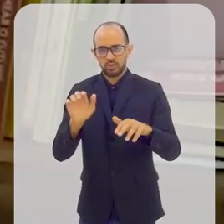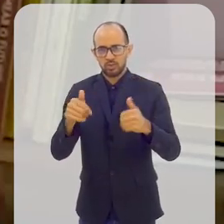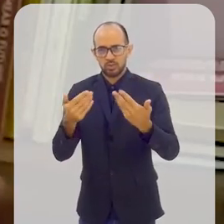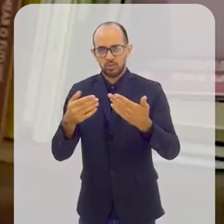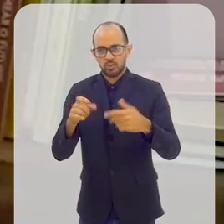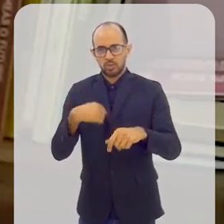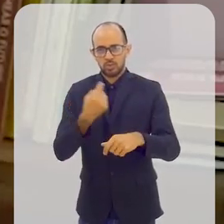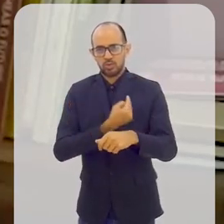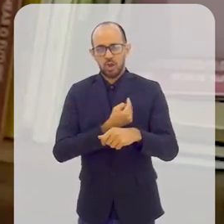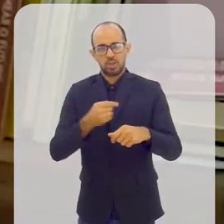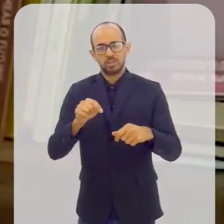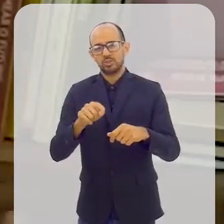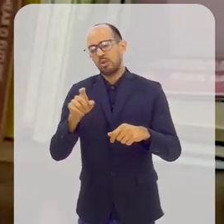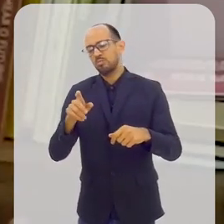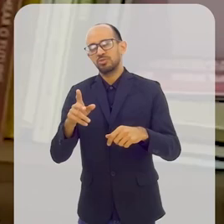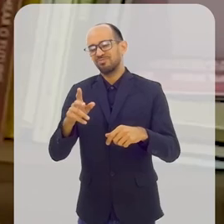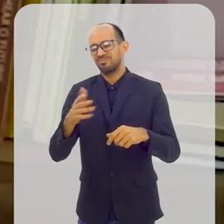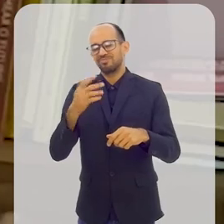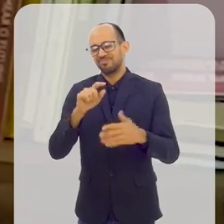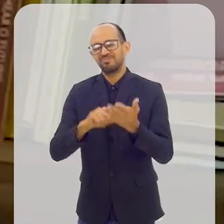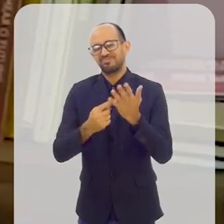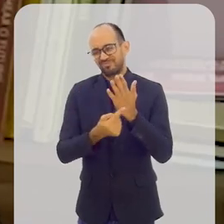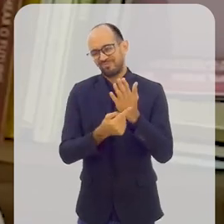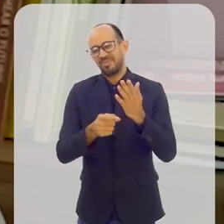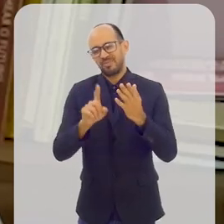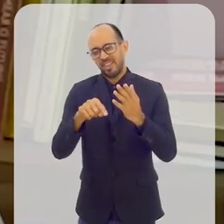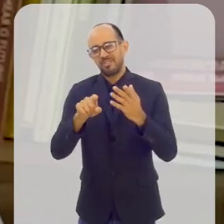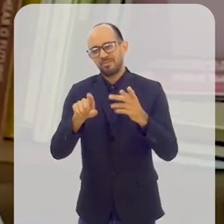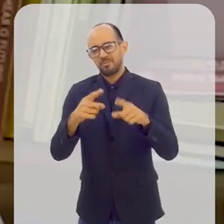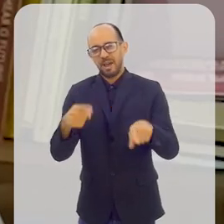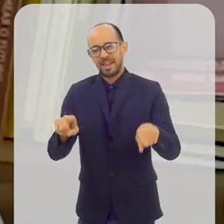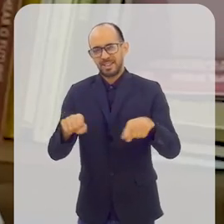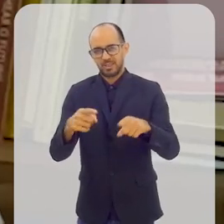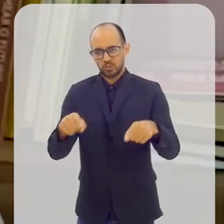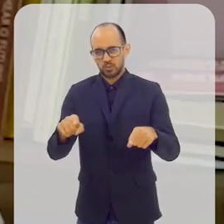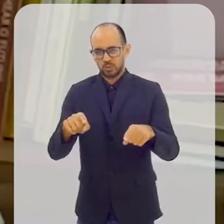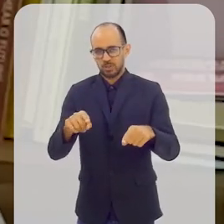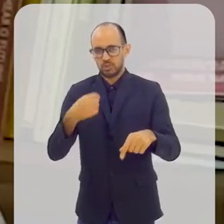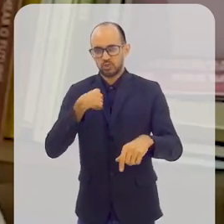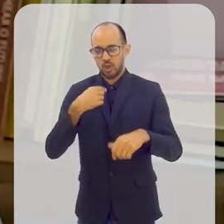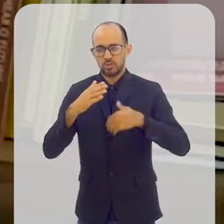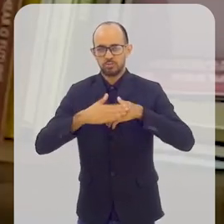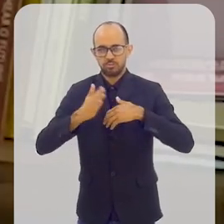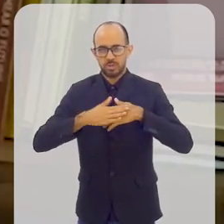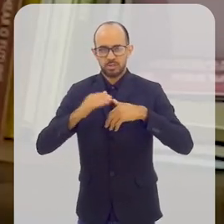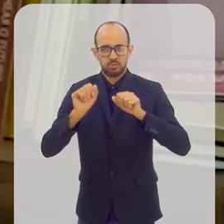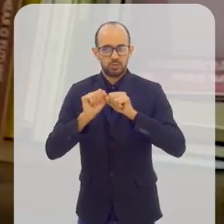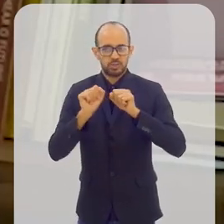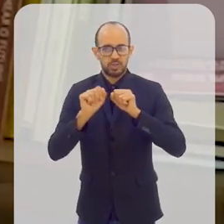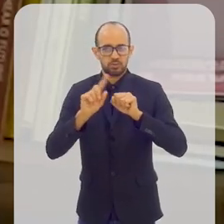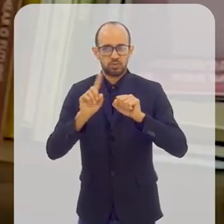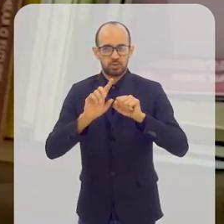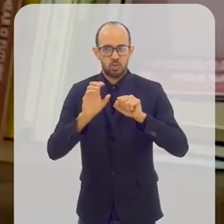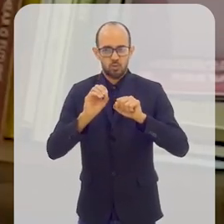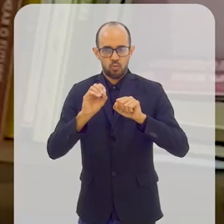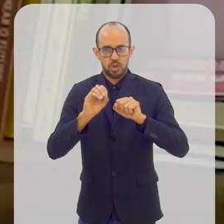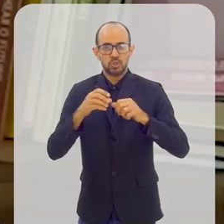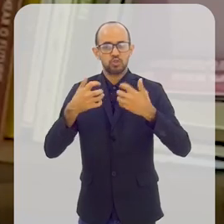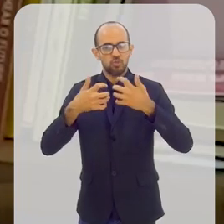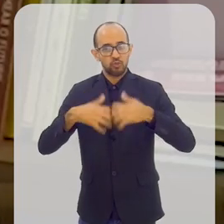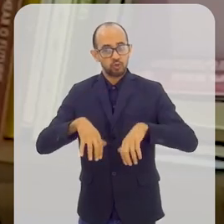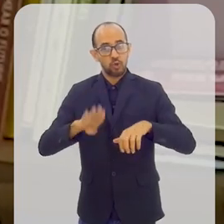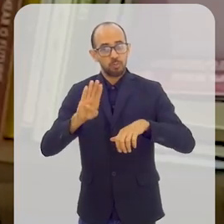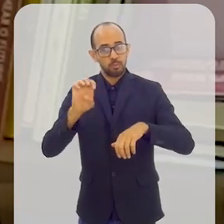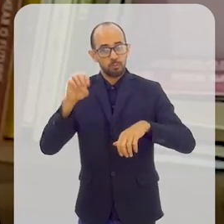somos o maestro, mas não somos nós que fazemos isso. Mas isso aí funciona tão bem que, no ano